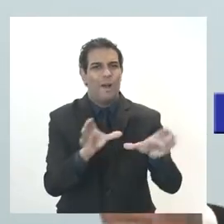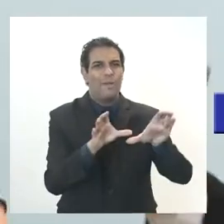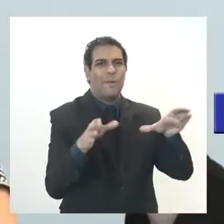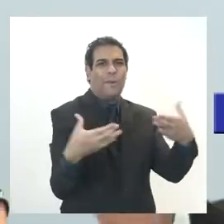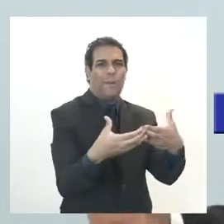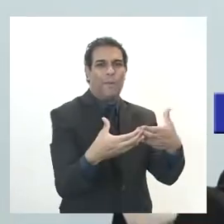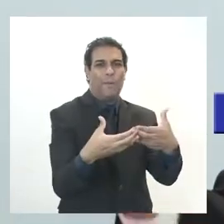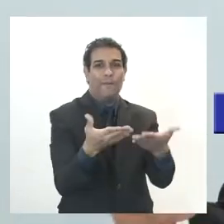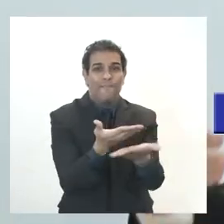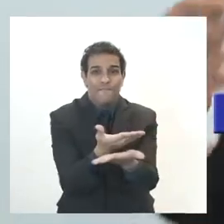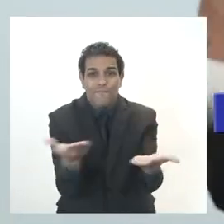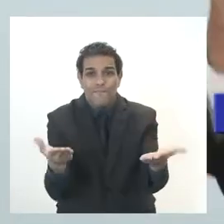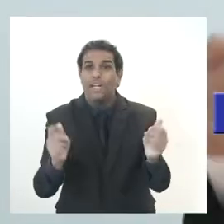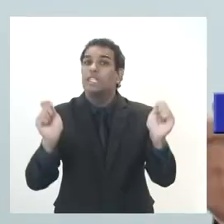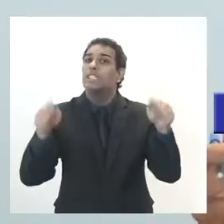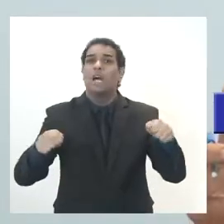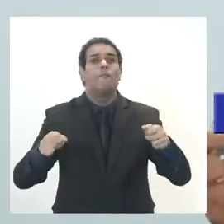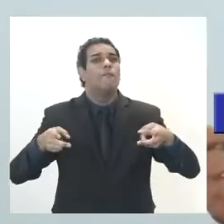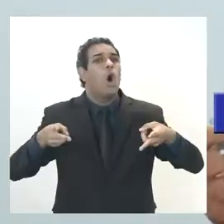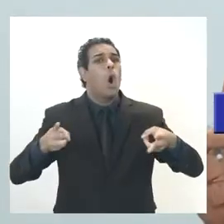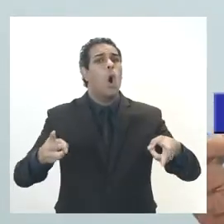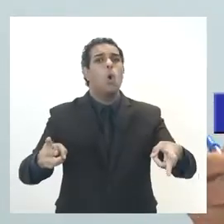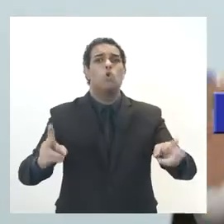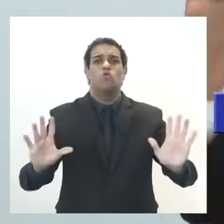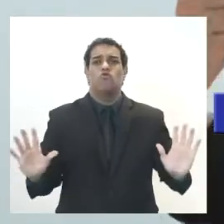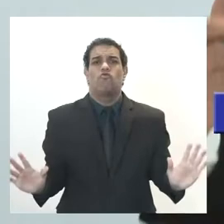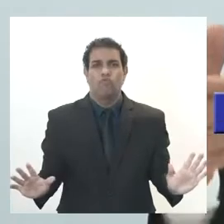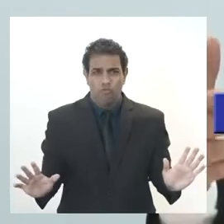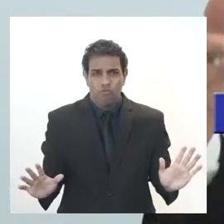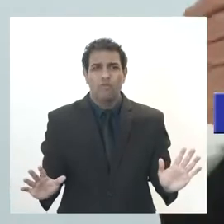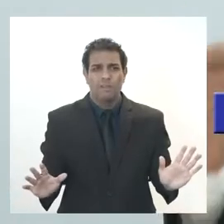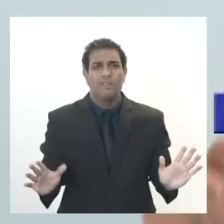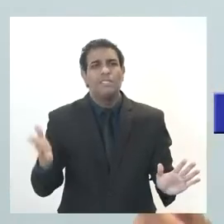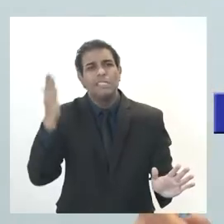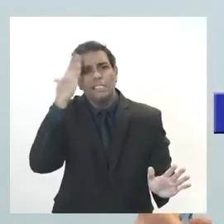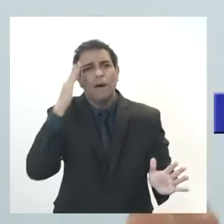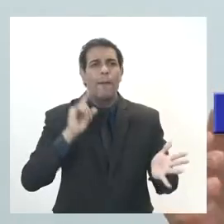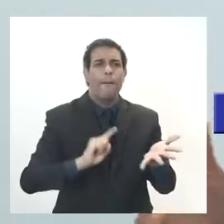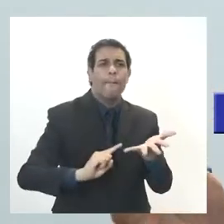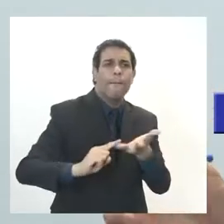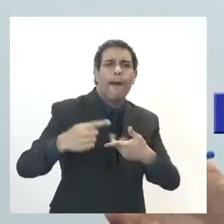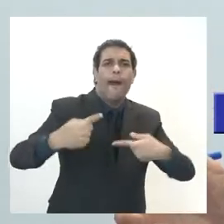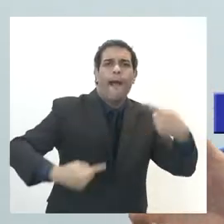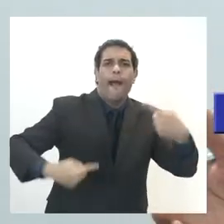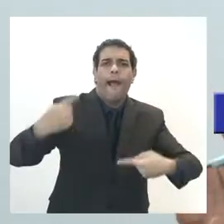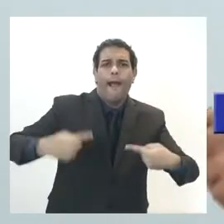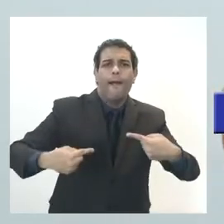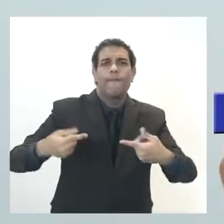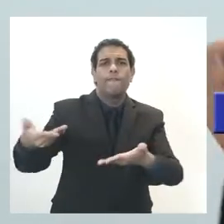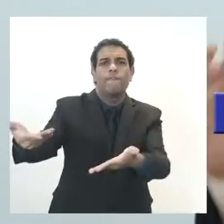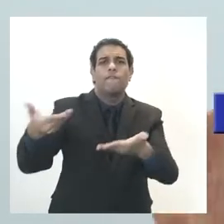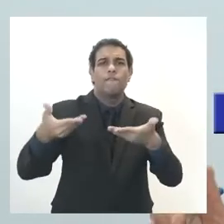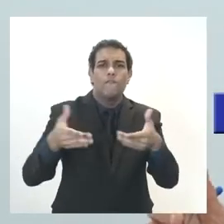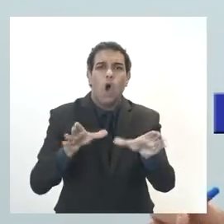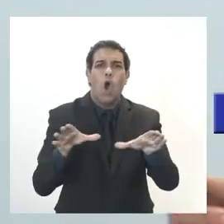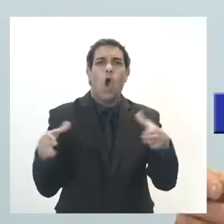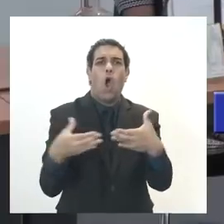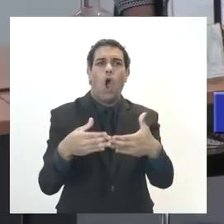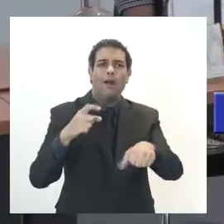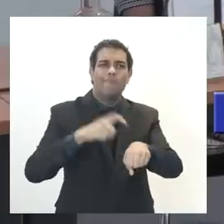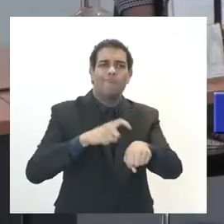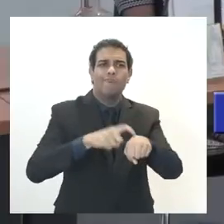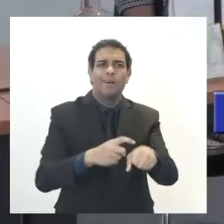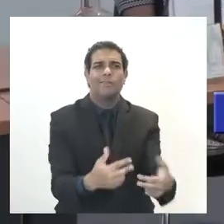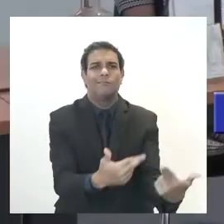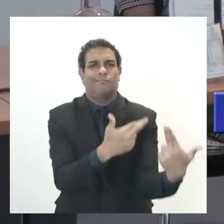são todos convidados a permanecer não é para ouvir os próximos debatedores e vou formar aqui respeitosamente